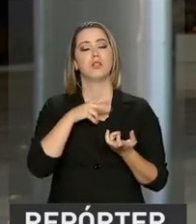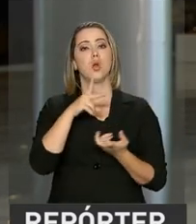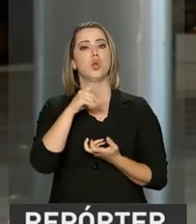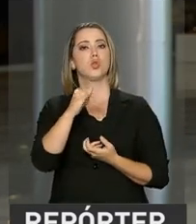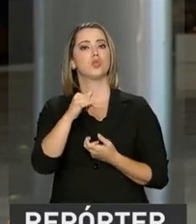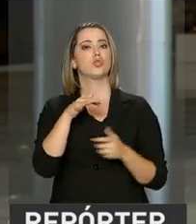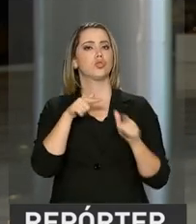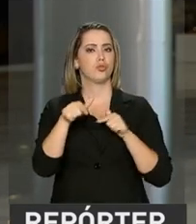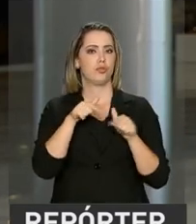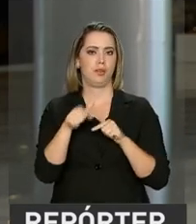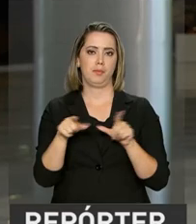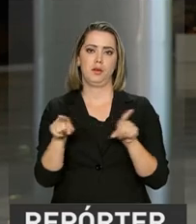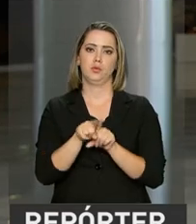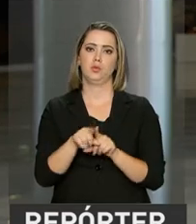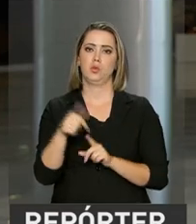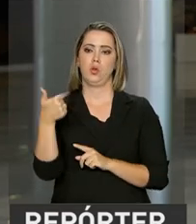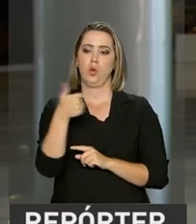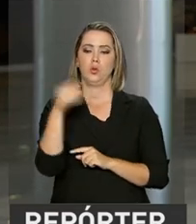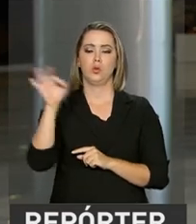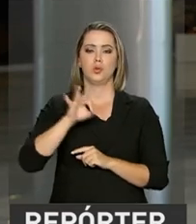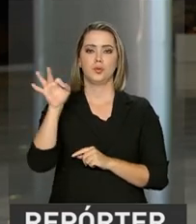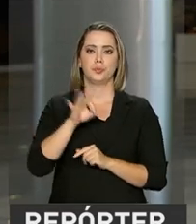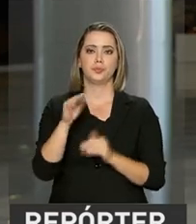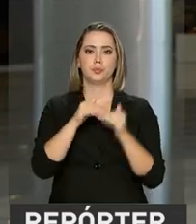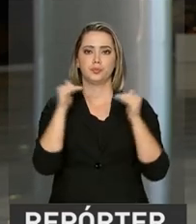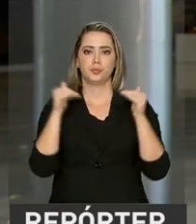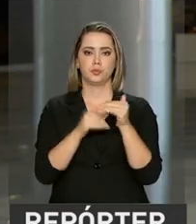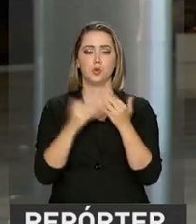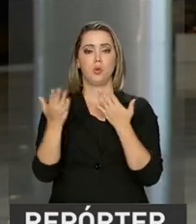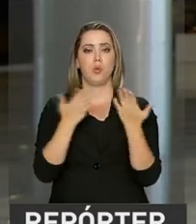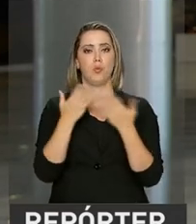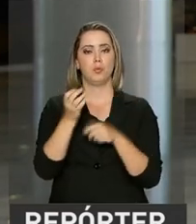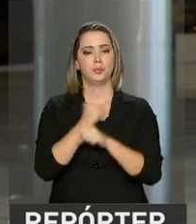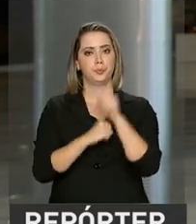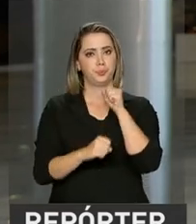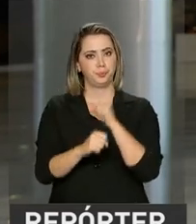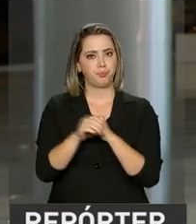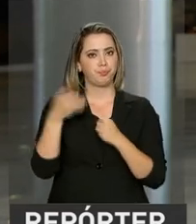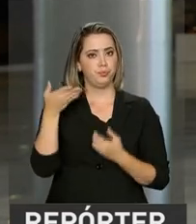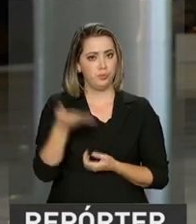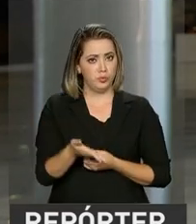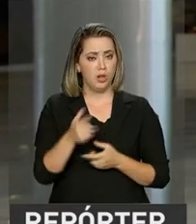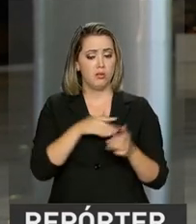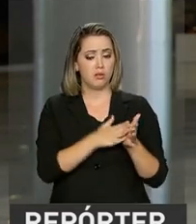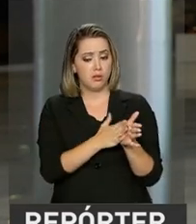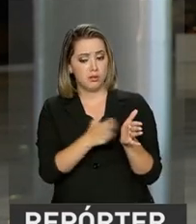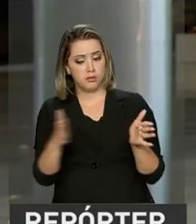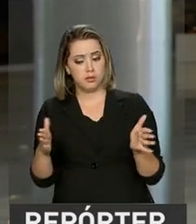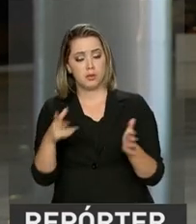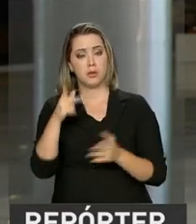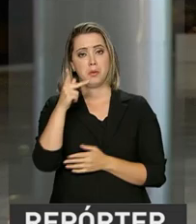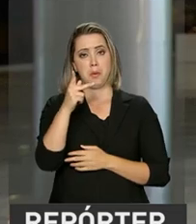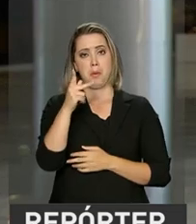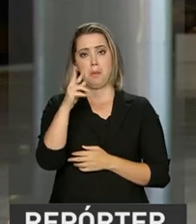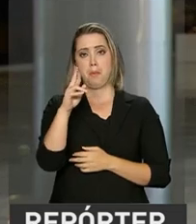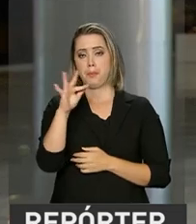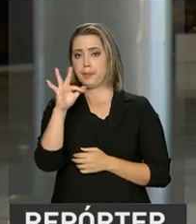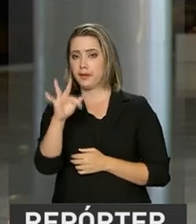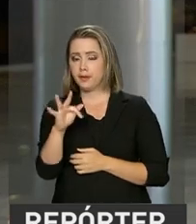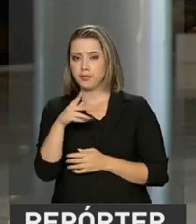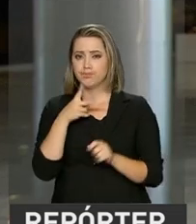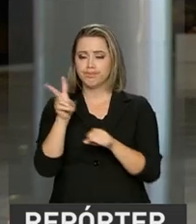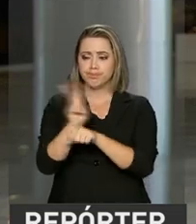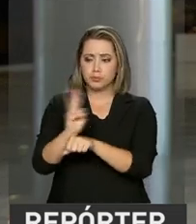Trabalho, 12% a menos em relação a 2016. Nesse período, a PRF fiscalizou mais